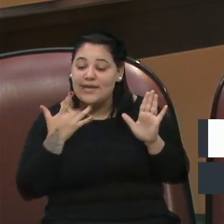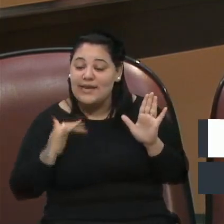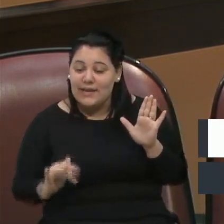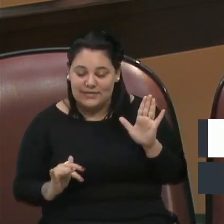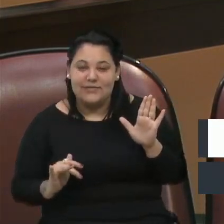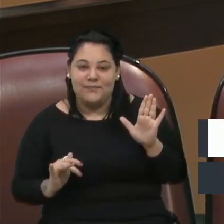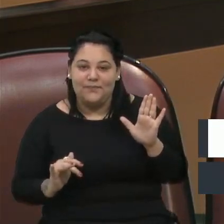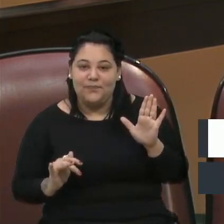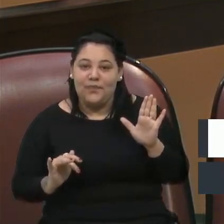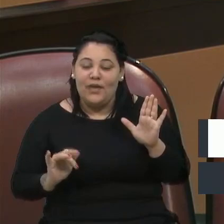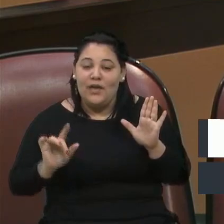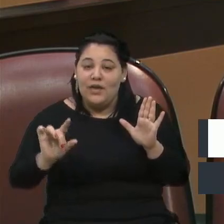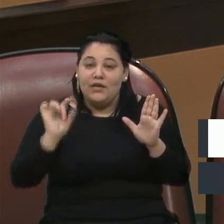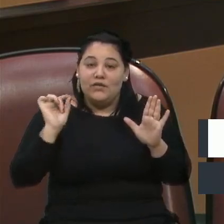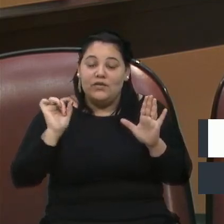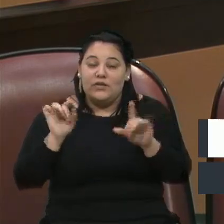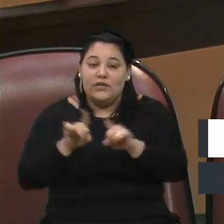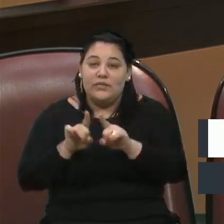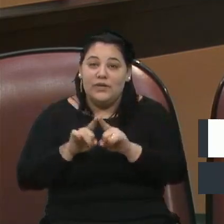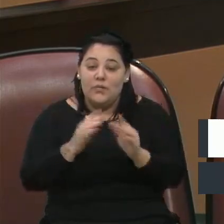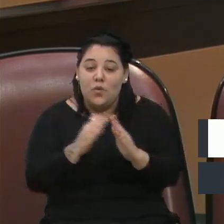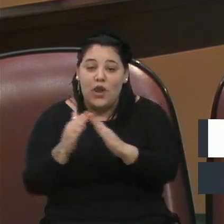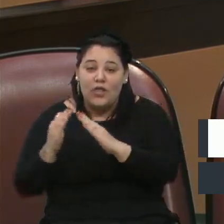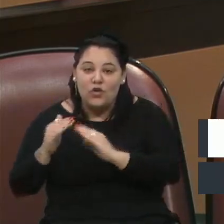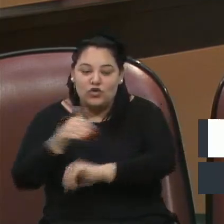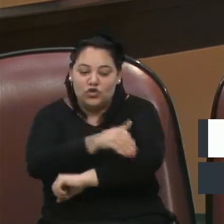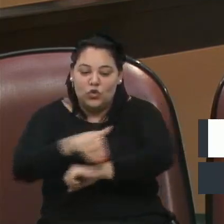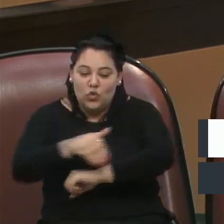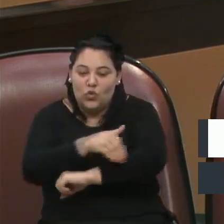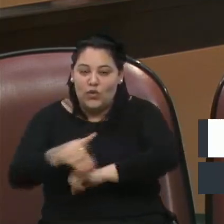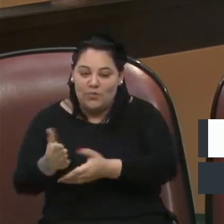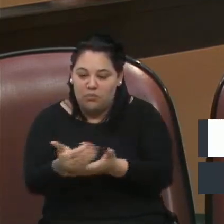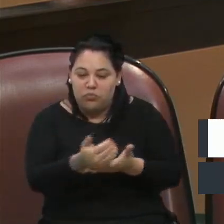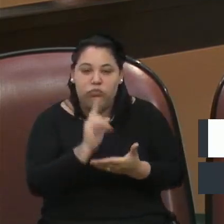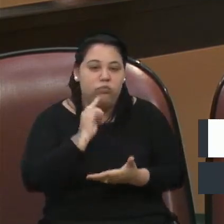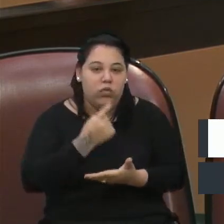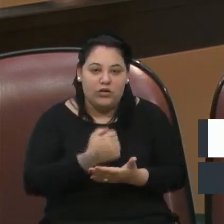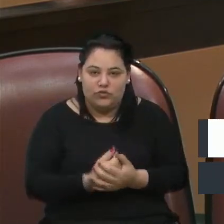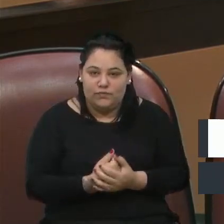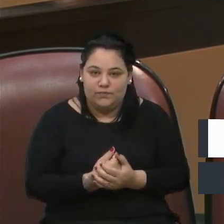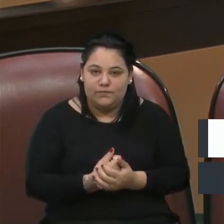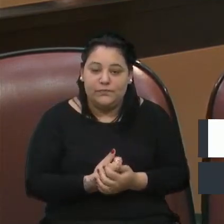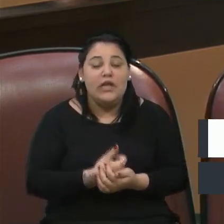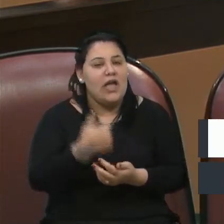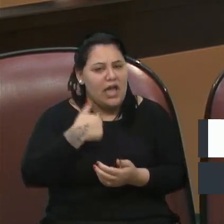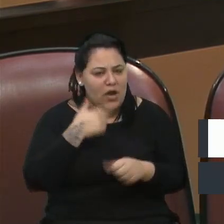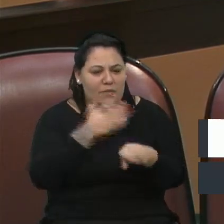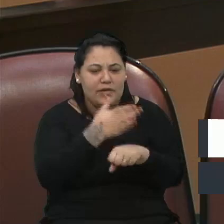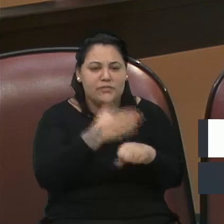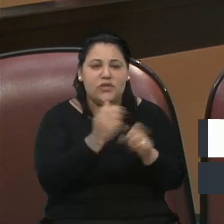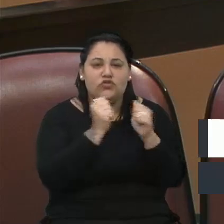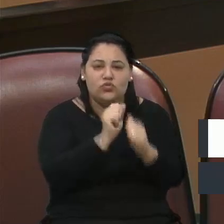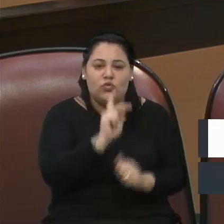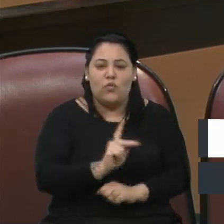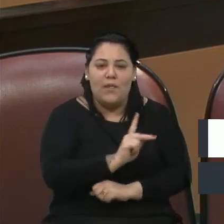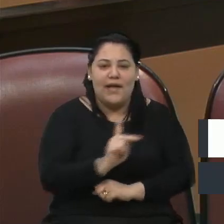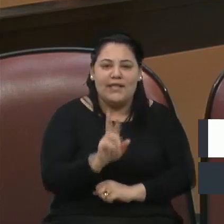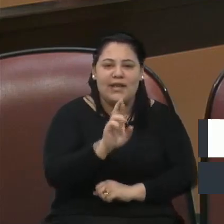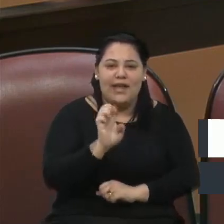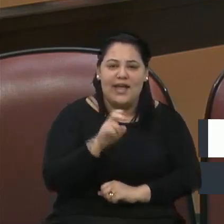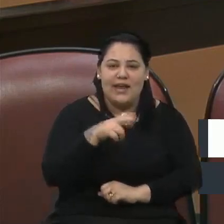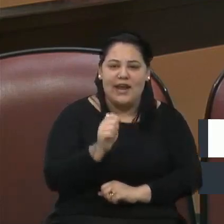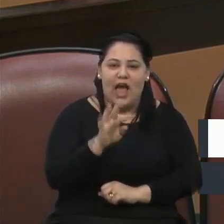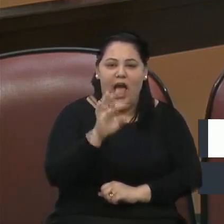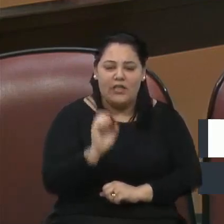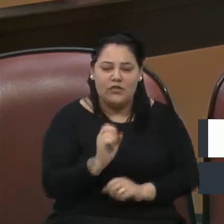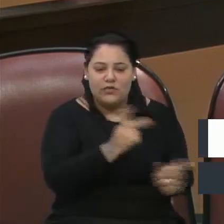escolheram moradores de rua, catadores de lixo. Aí eu me envolvi com o padre Renato e fui ali várias